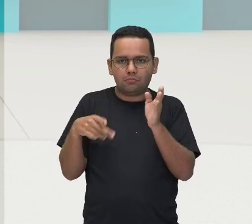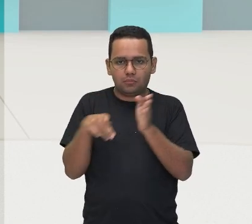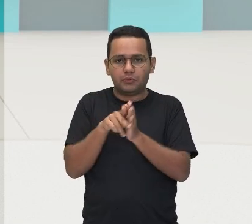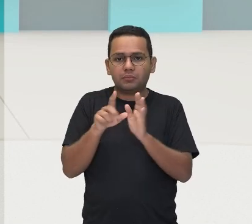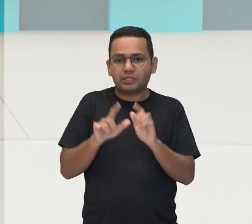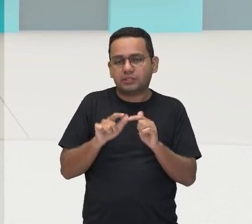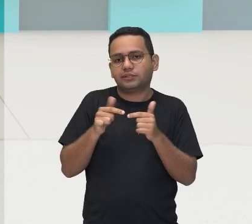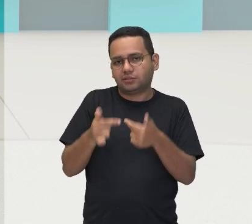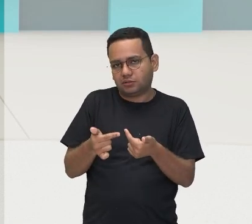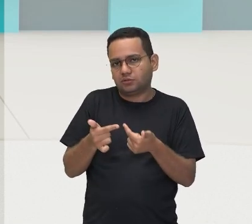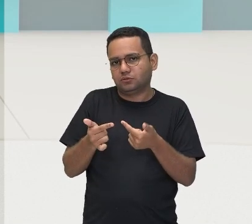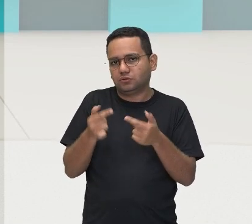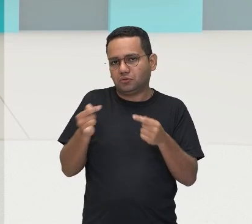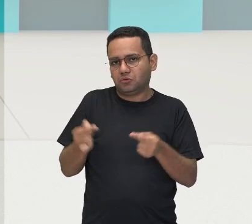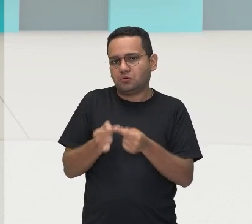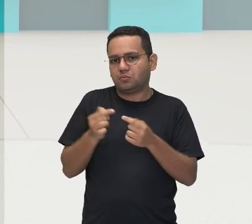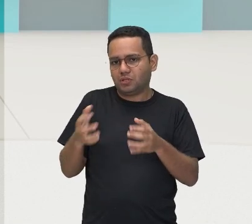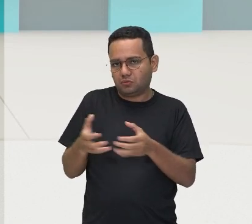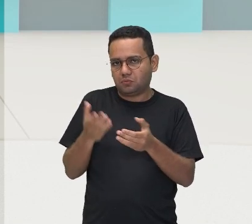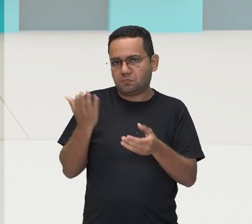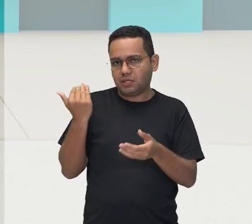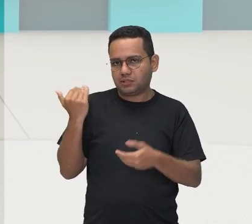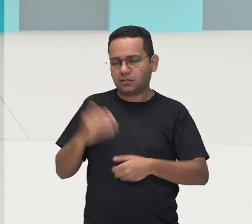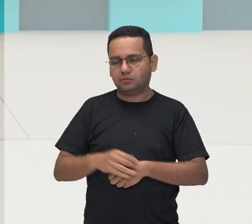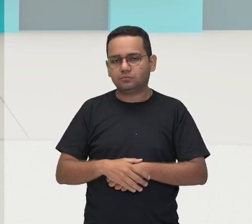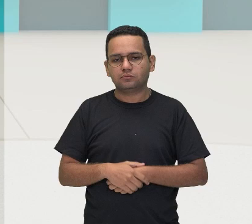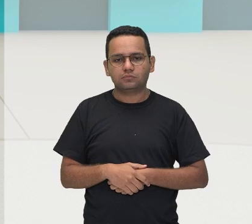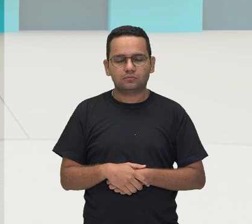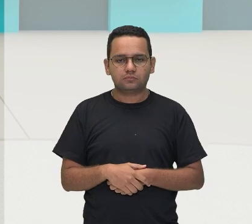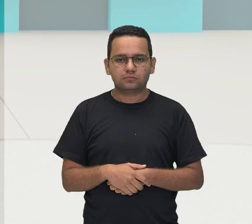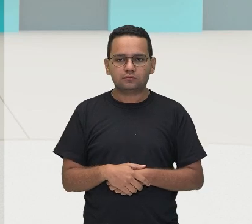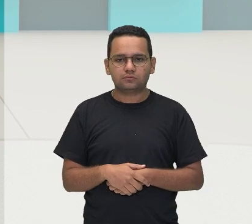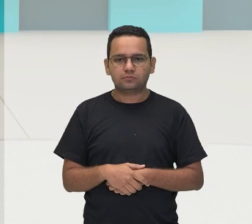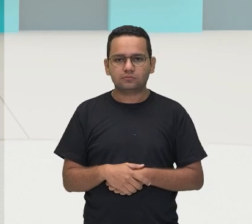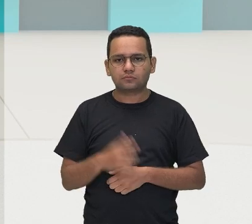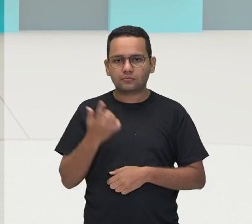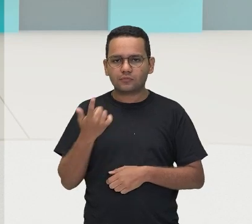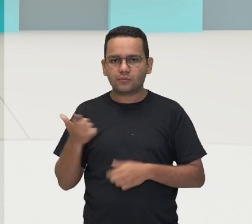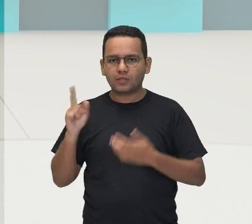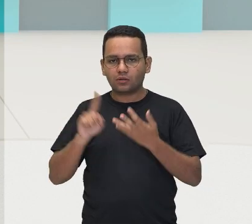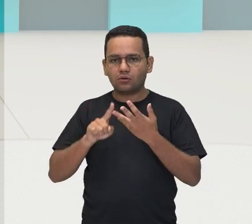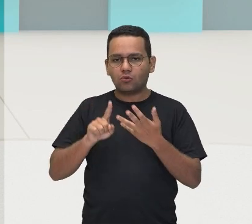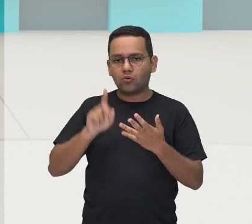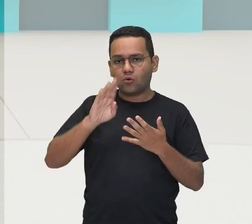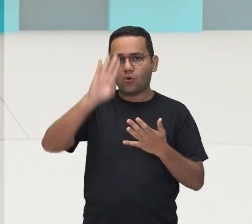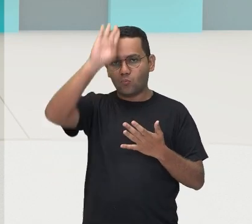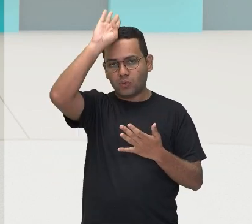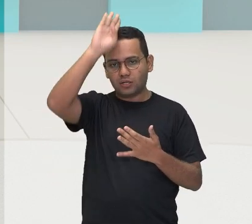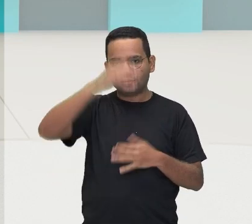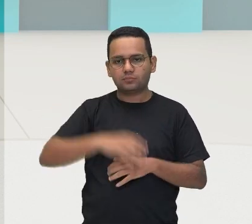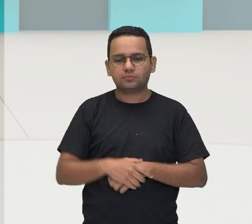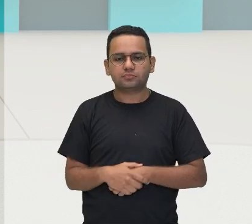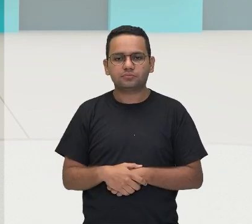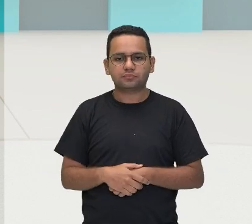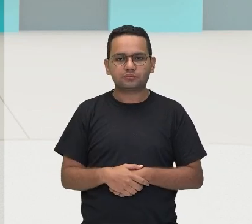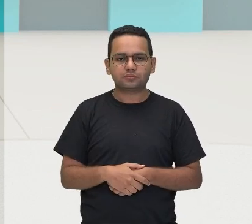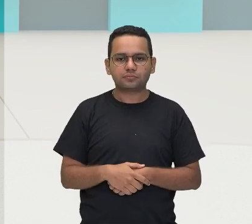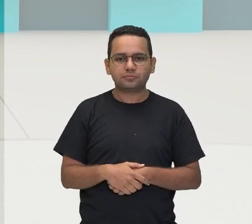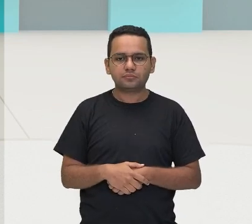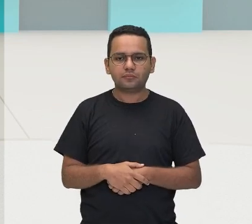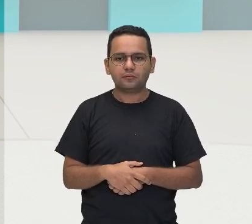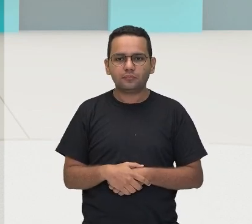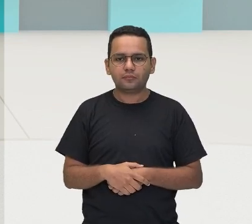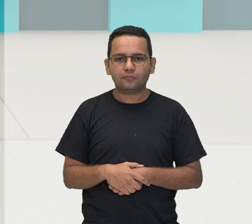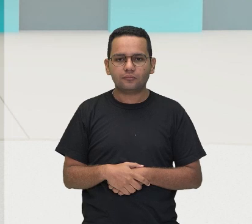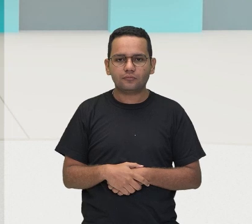dessas civilizações. Temos também a civilização, né, da Roma antiga, né,